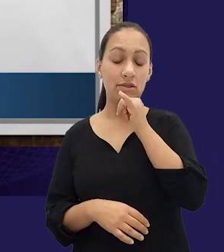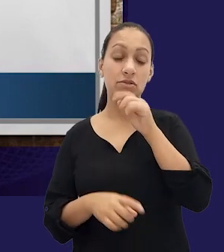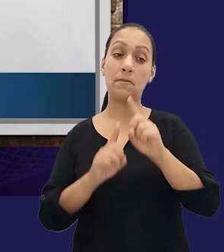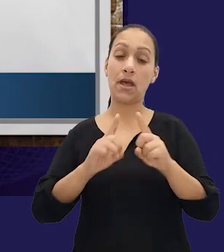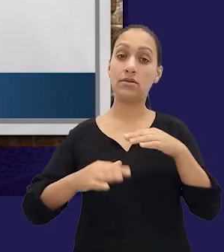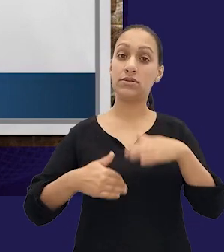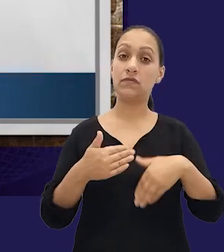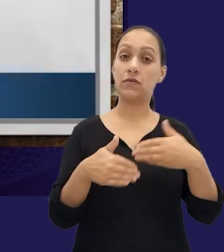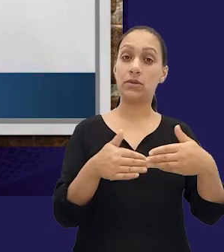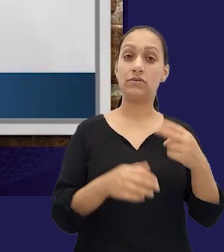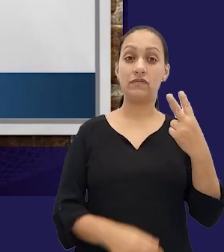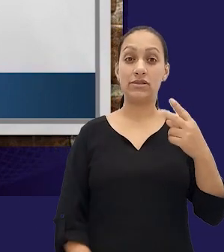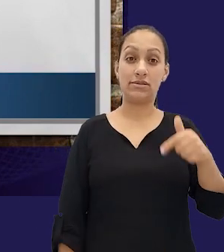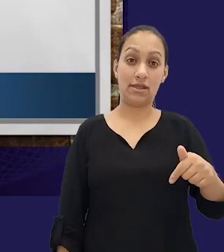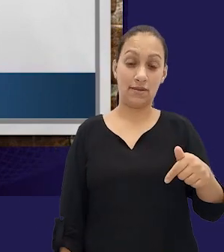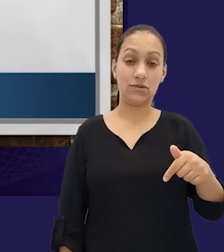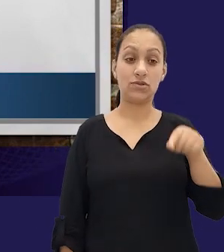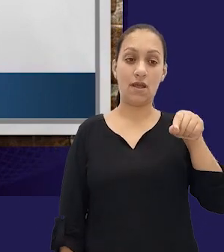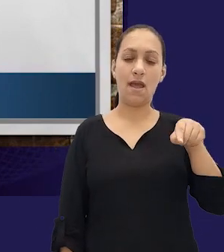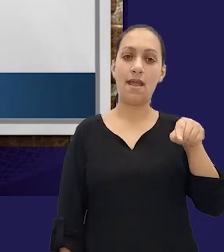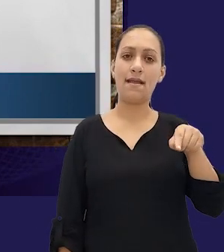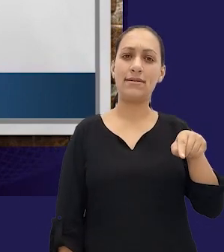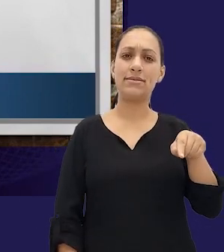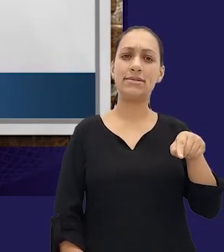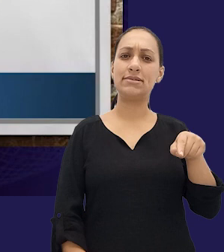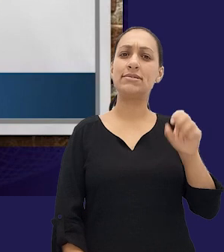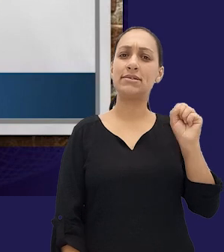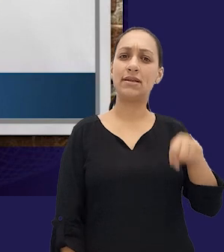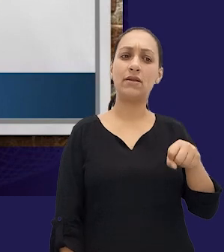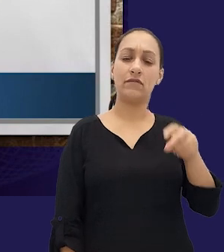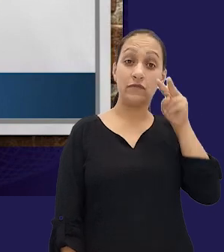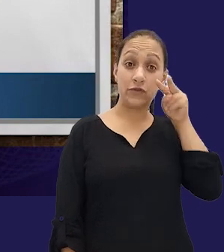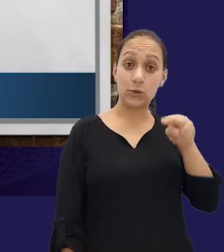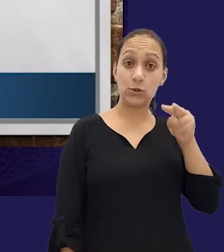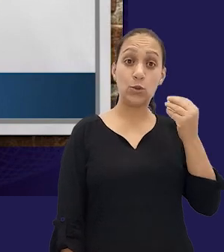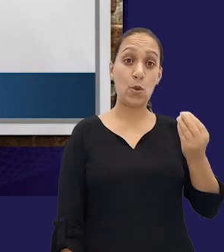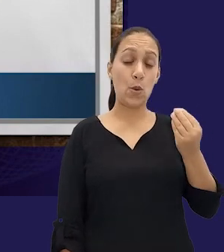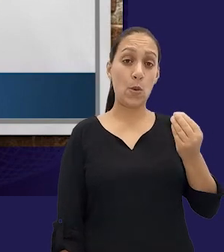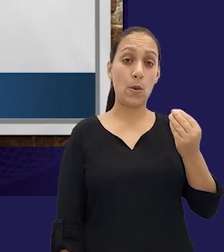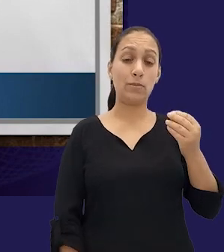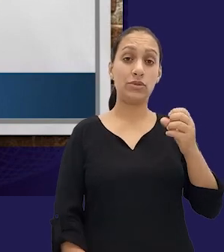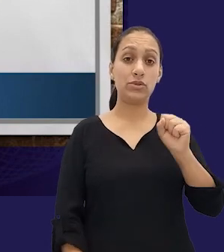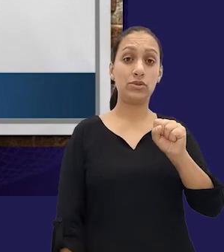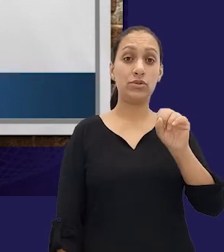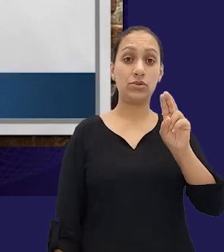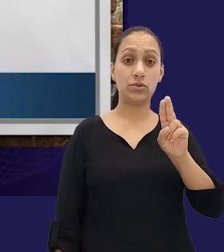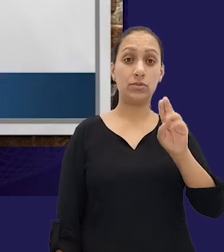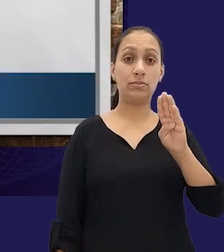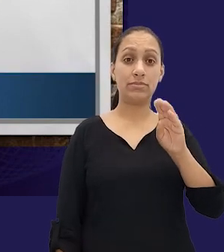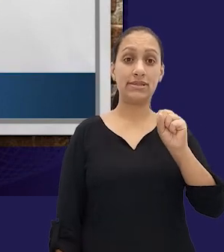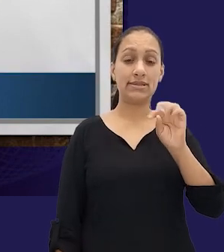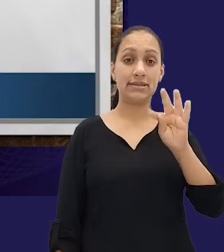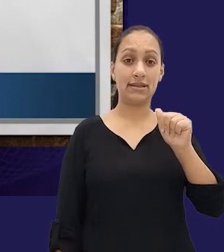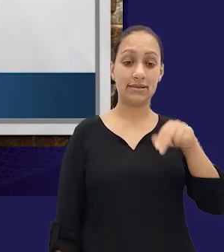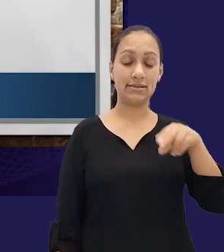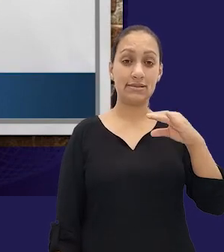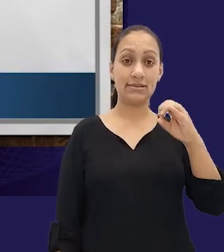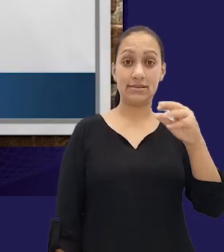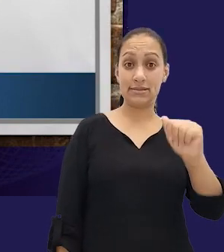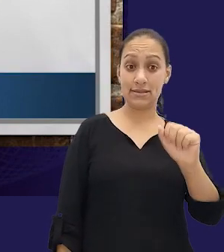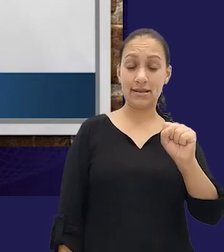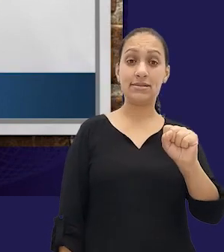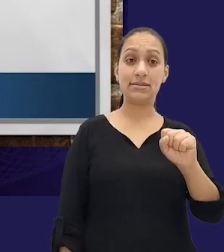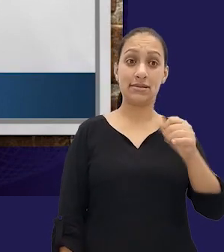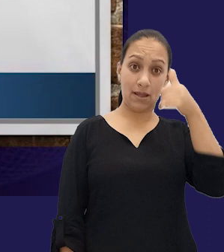que esses 27 agentes, esses sim, foram vistos como substâncias antibacterianas, né, ou antimicrobianos,